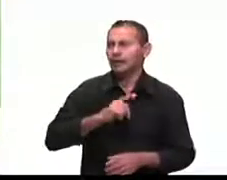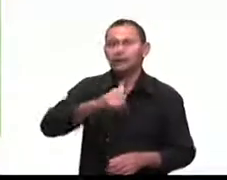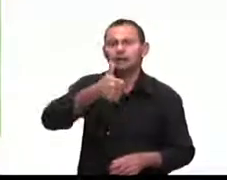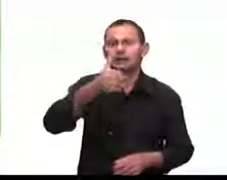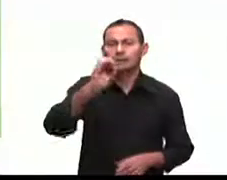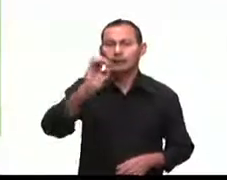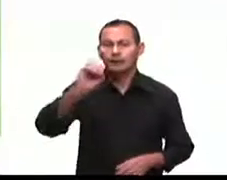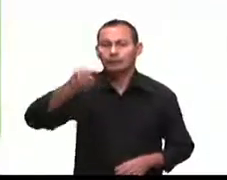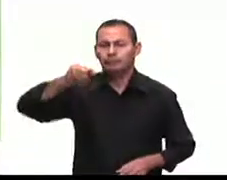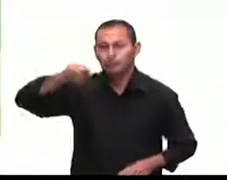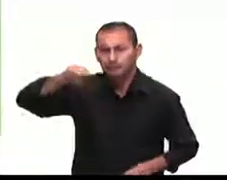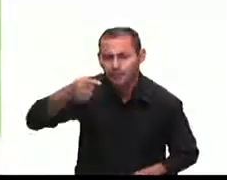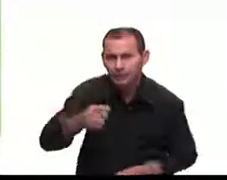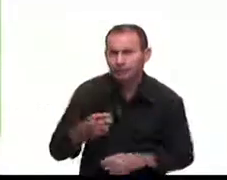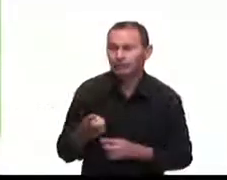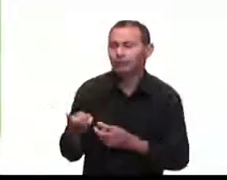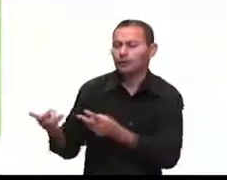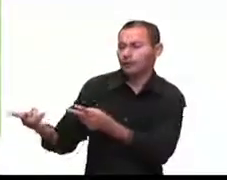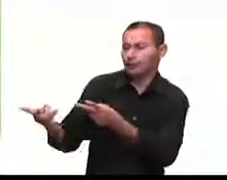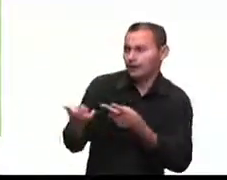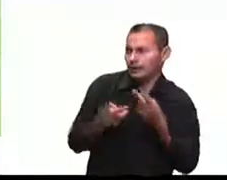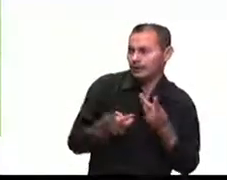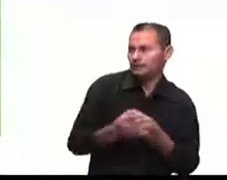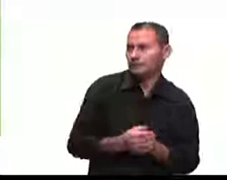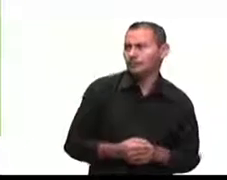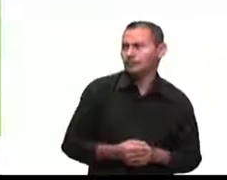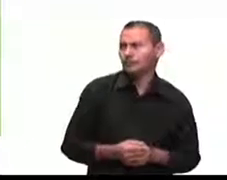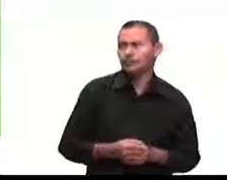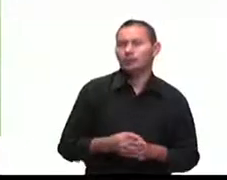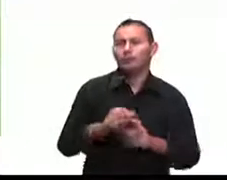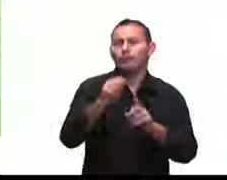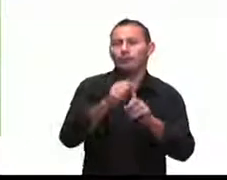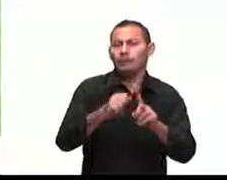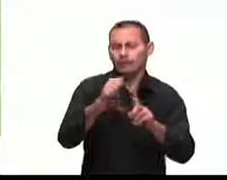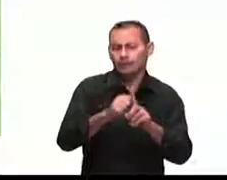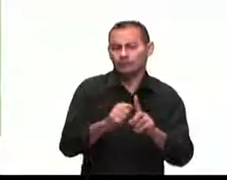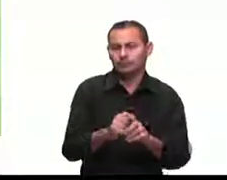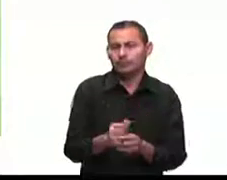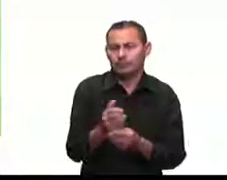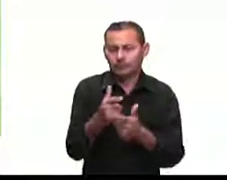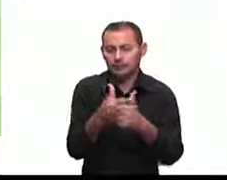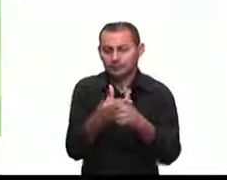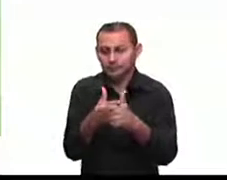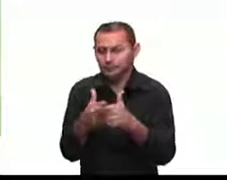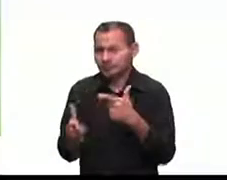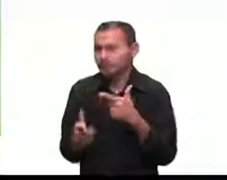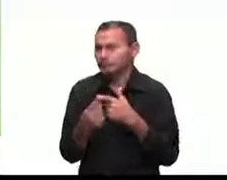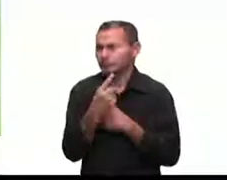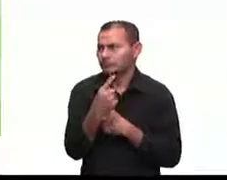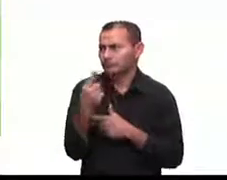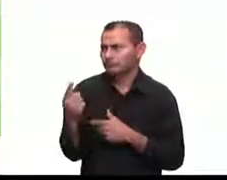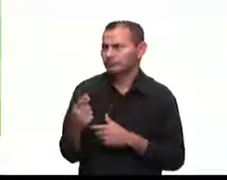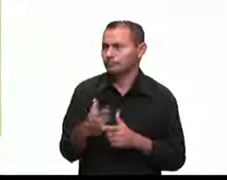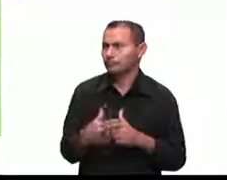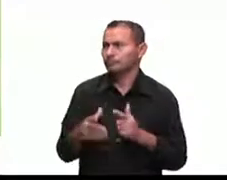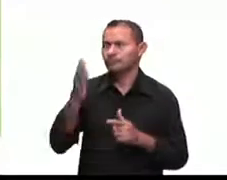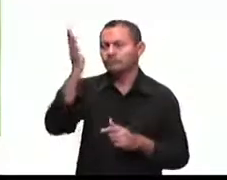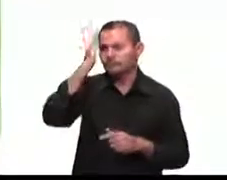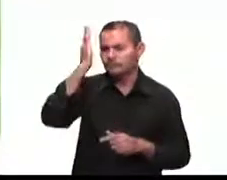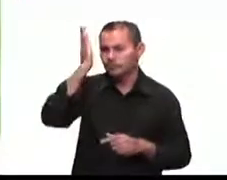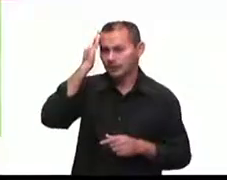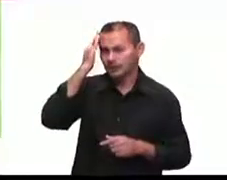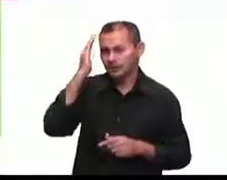clientes, tá? Passam 100 mil clientes por mês. Dividindo cada um, né? Então,